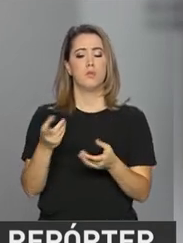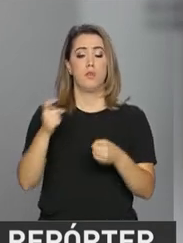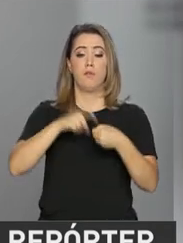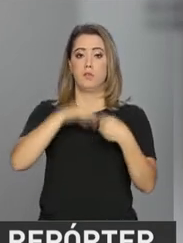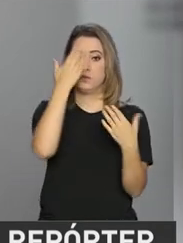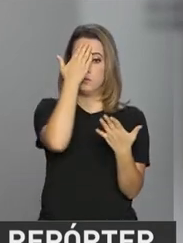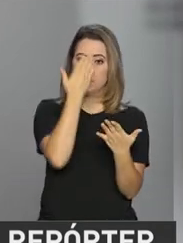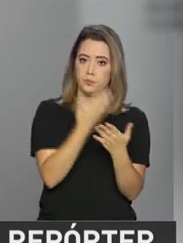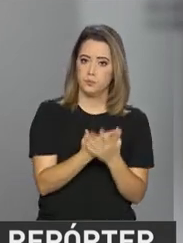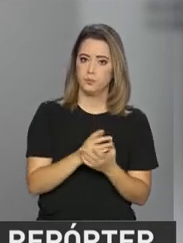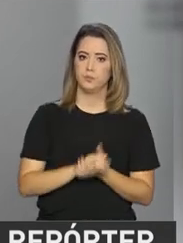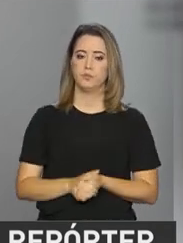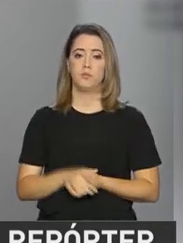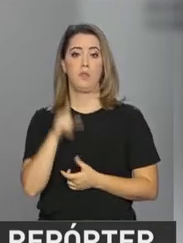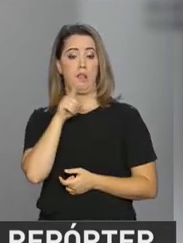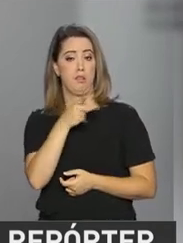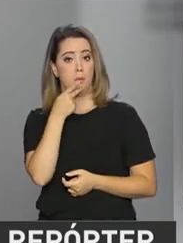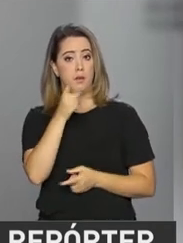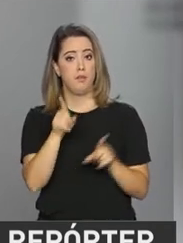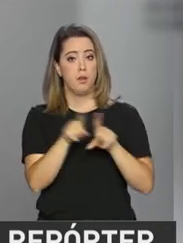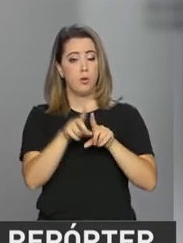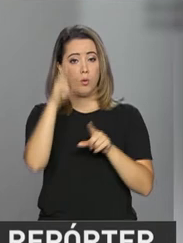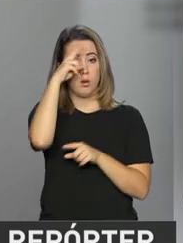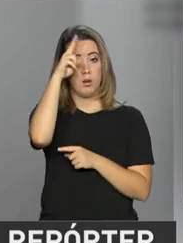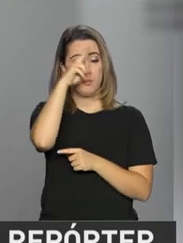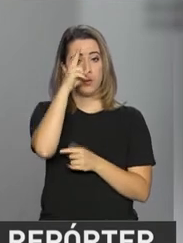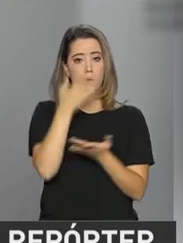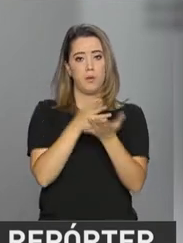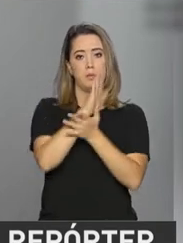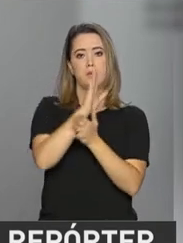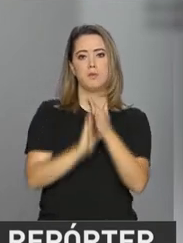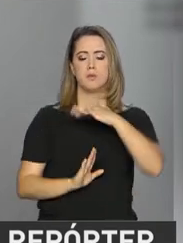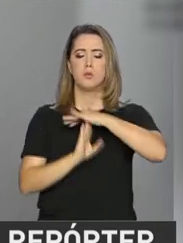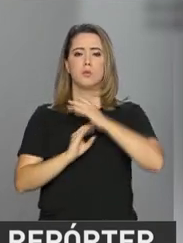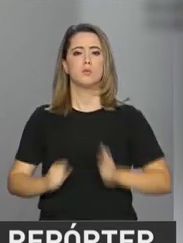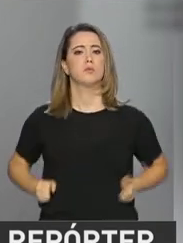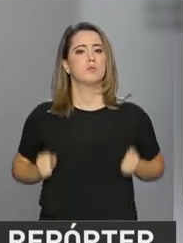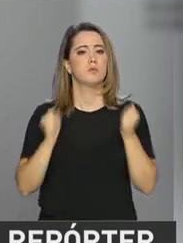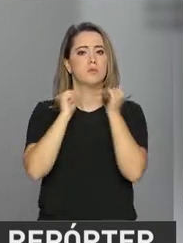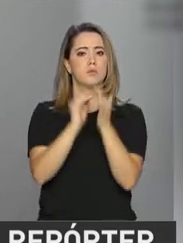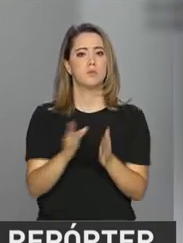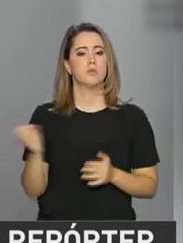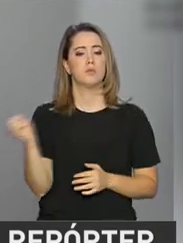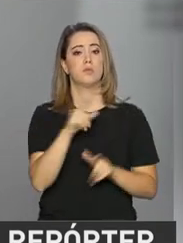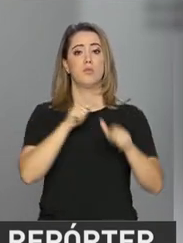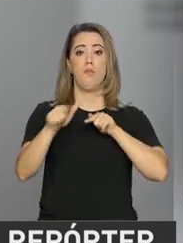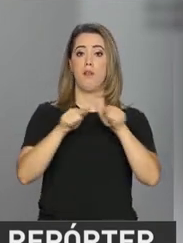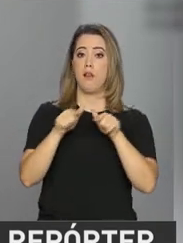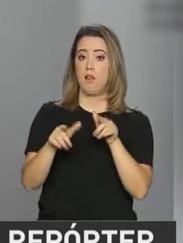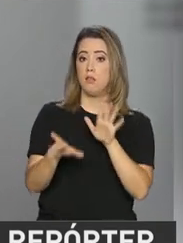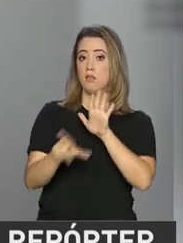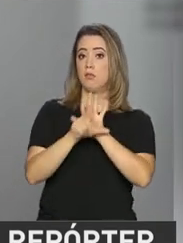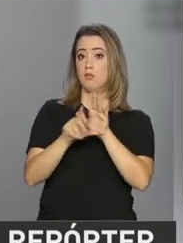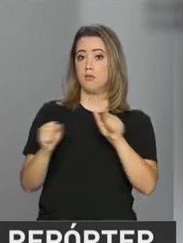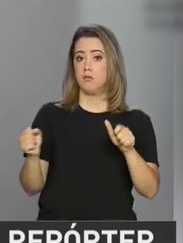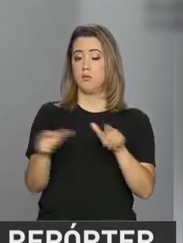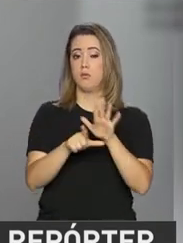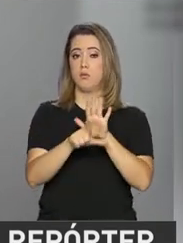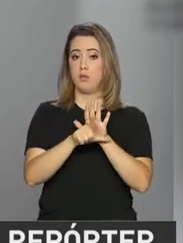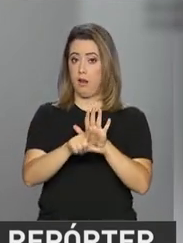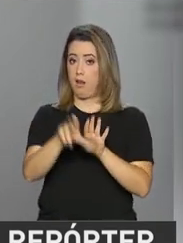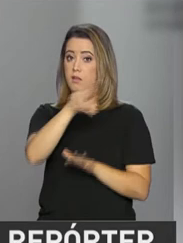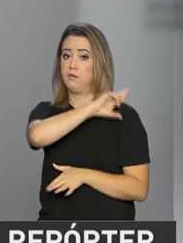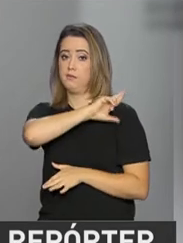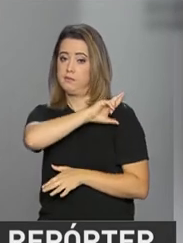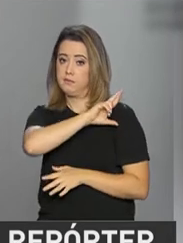retomada de confiança henrique meirelles lembrou que a aprovação do teto dos gastos da reforma trabalhista da lei de responsabilidade